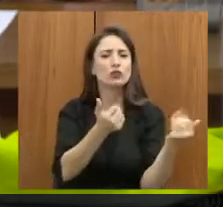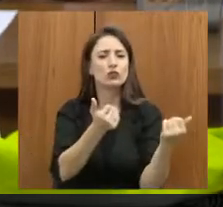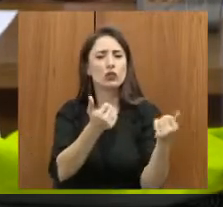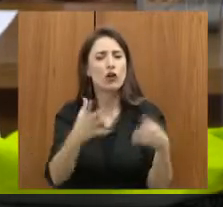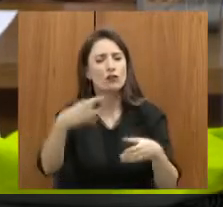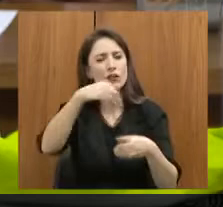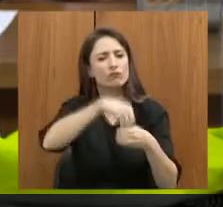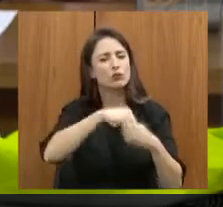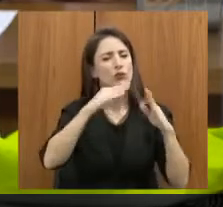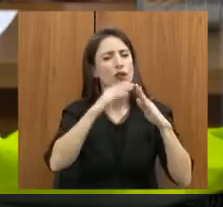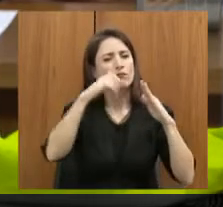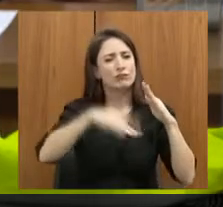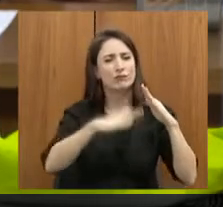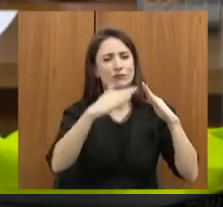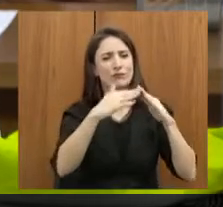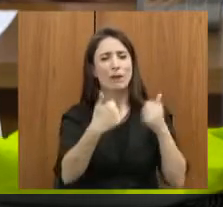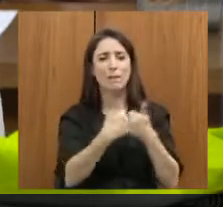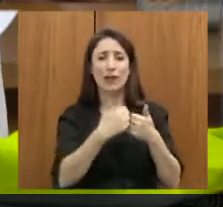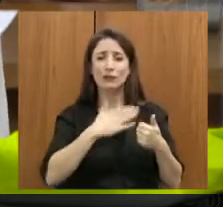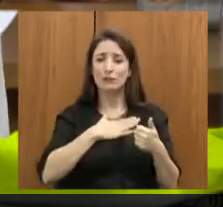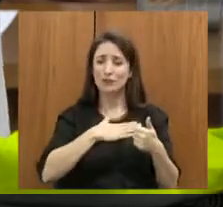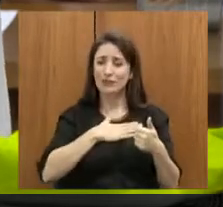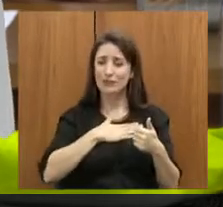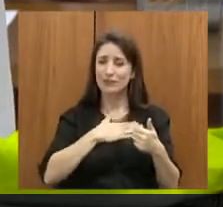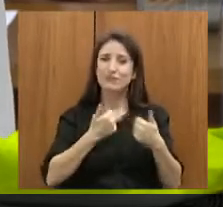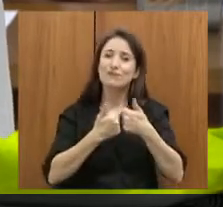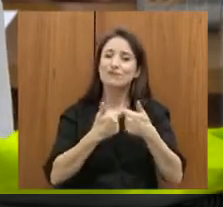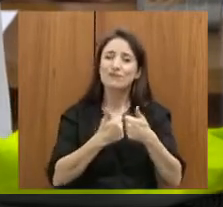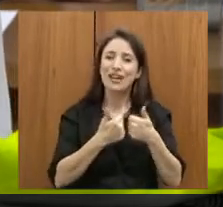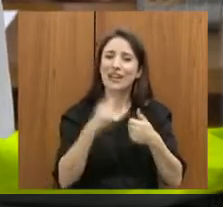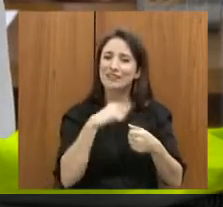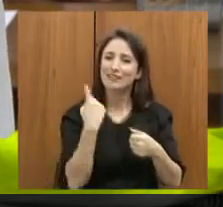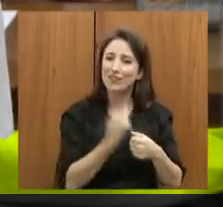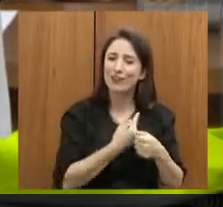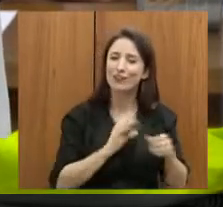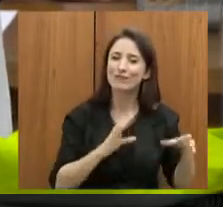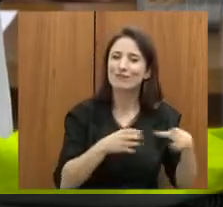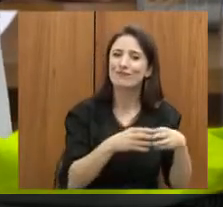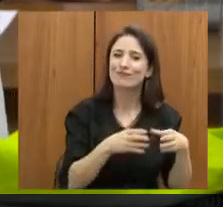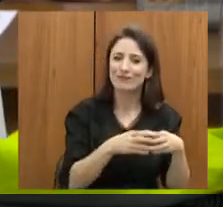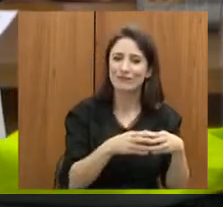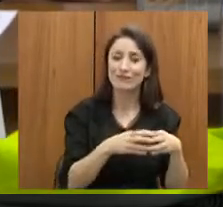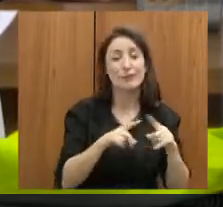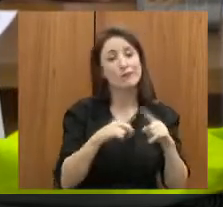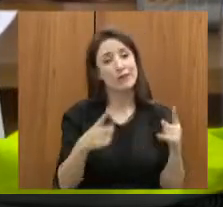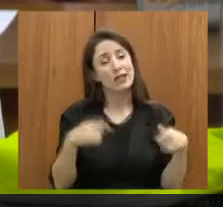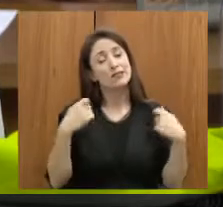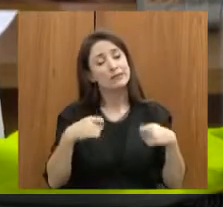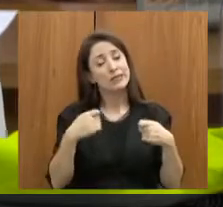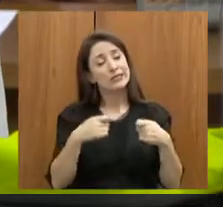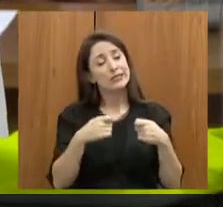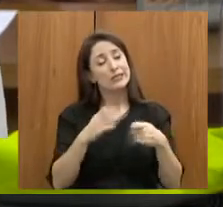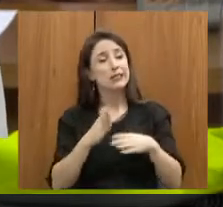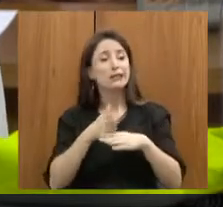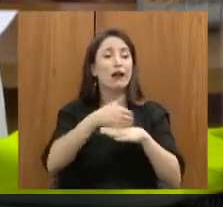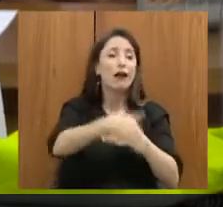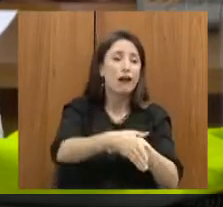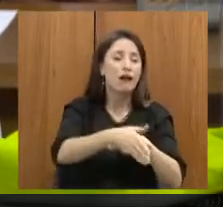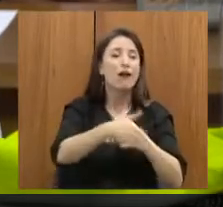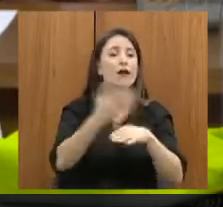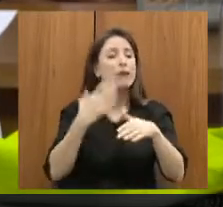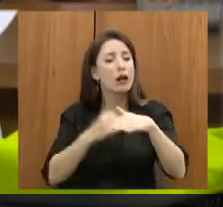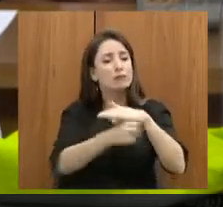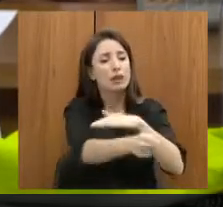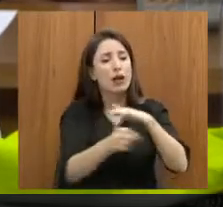E aí É mas eu tenho que ir para lá incentivado aprender e a economia do